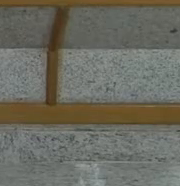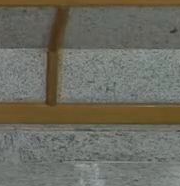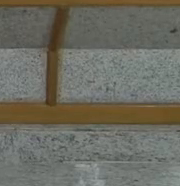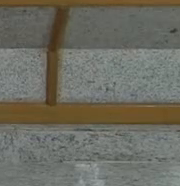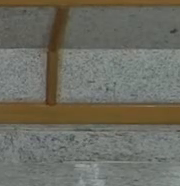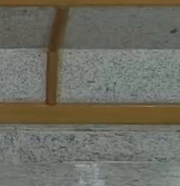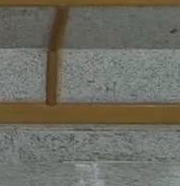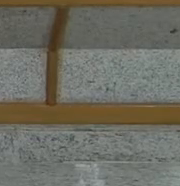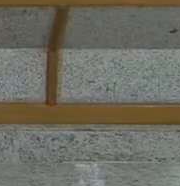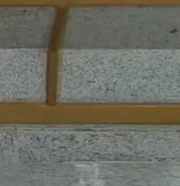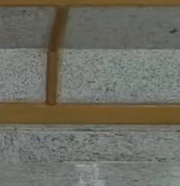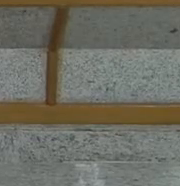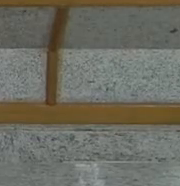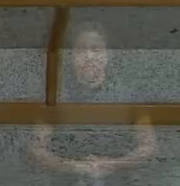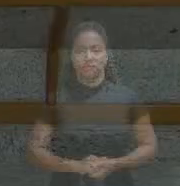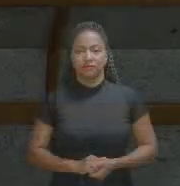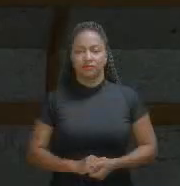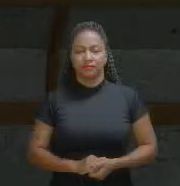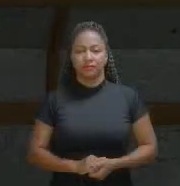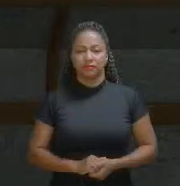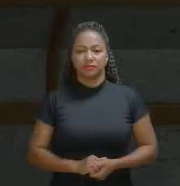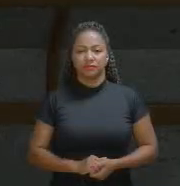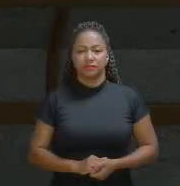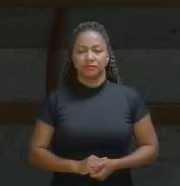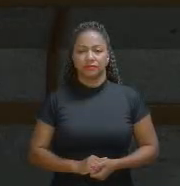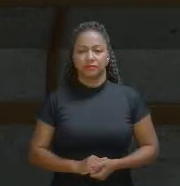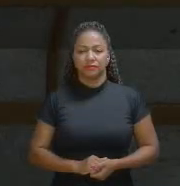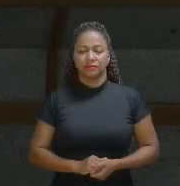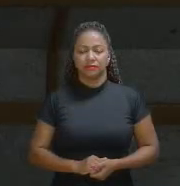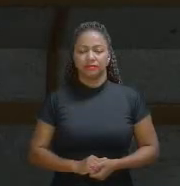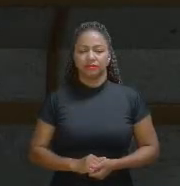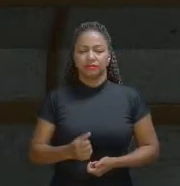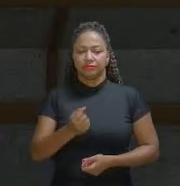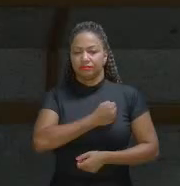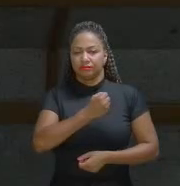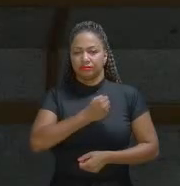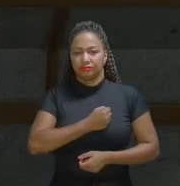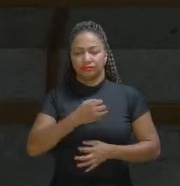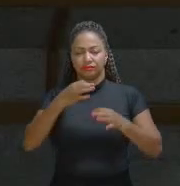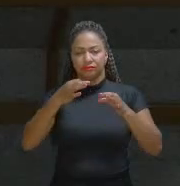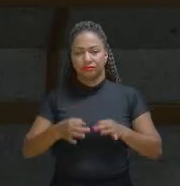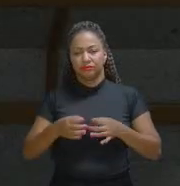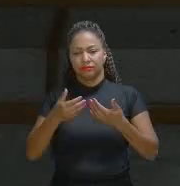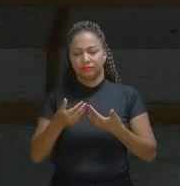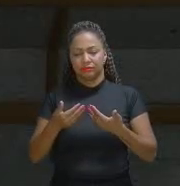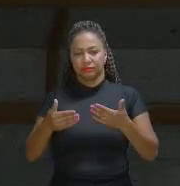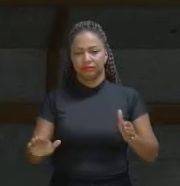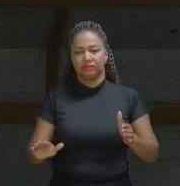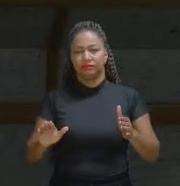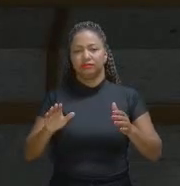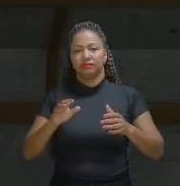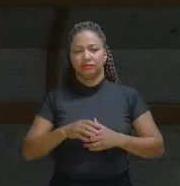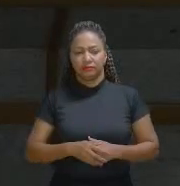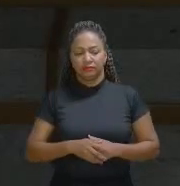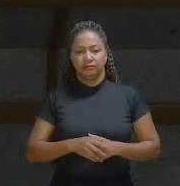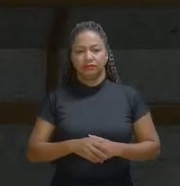Foco na parte central da mesa, na tela cantilho superior, logo do Vendo TRP, quórum, direito inferior declaro janela de livre aberta com a intérprete.